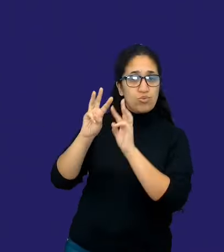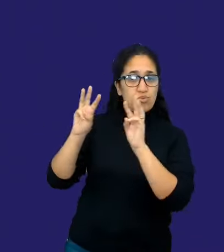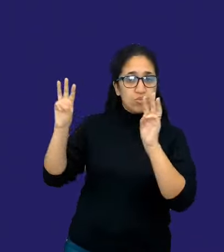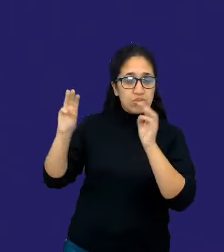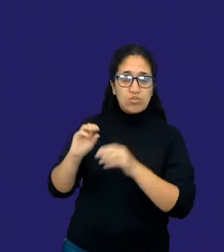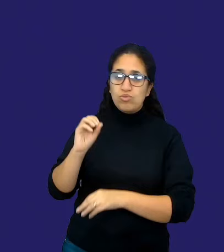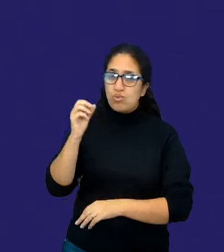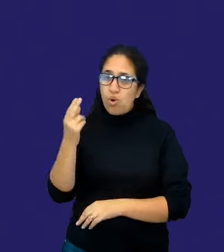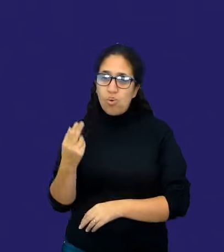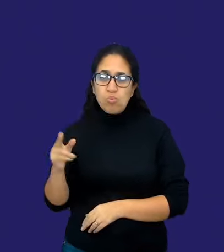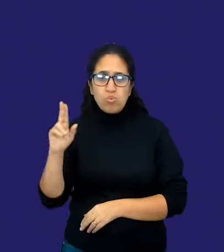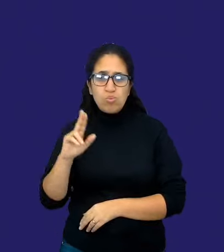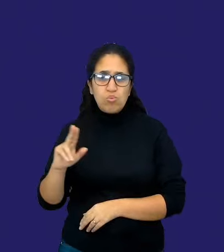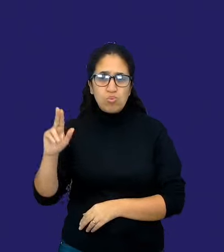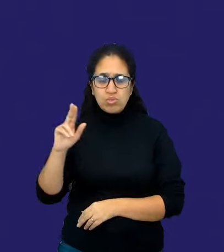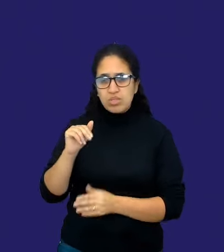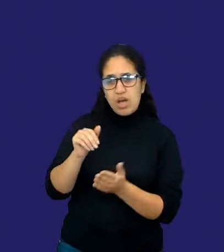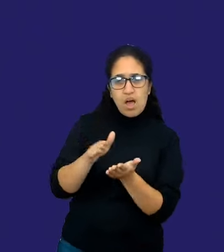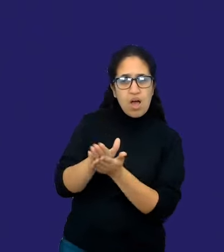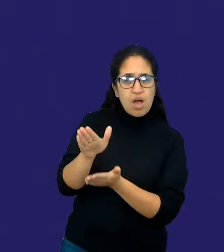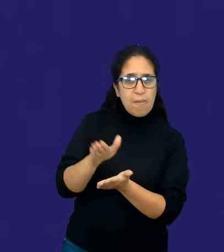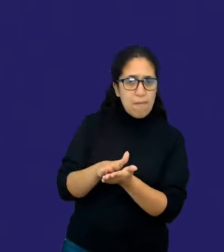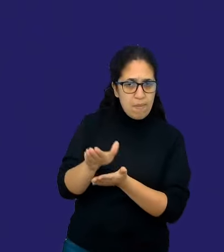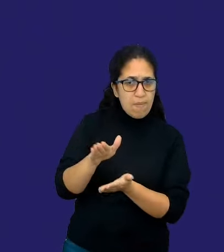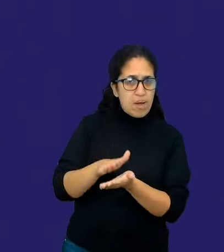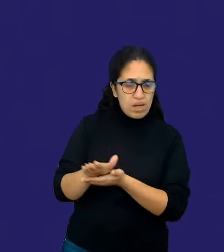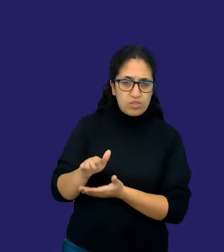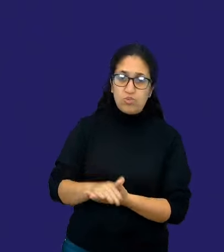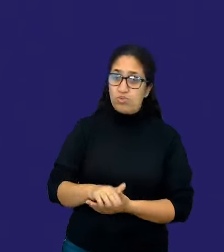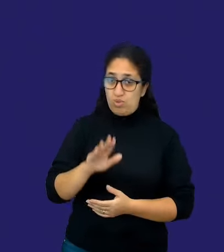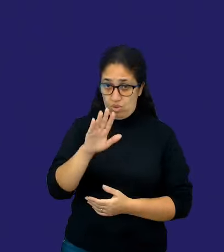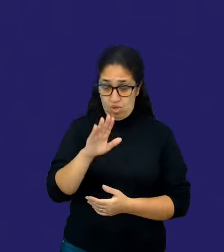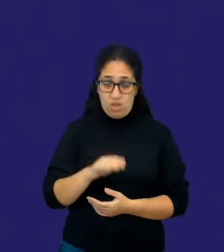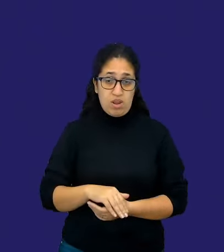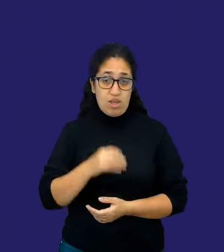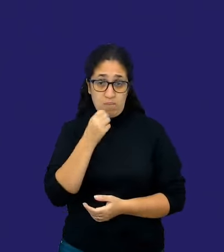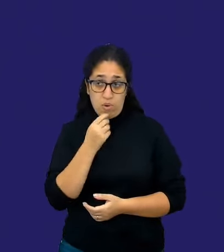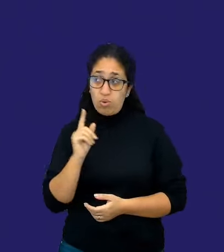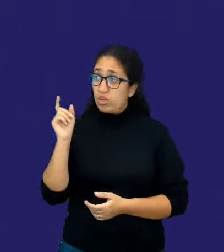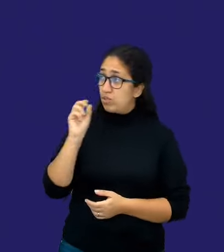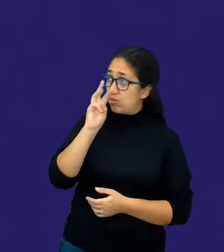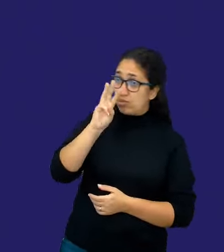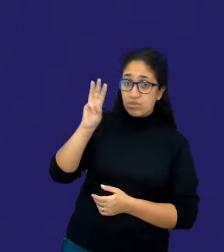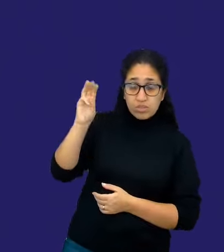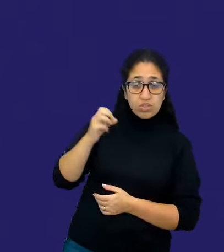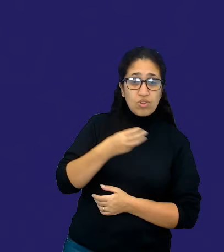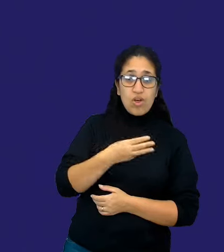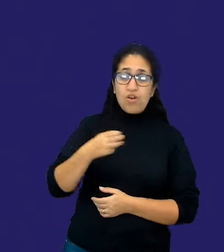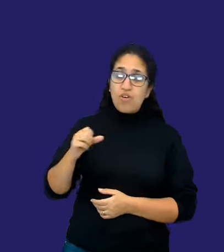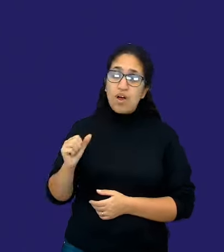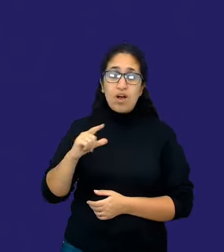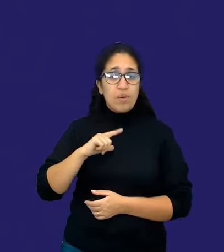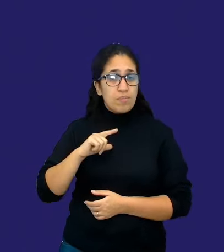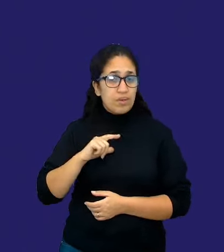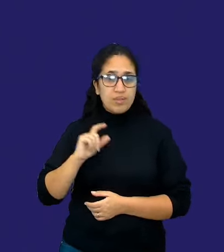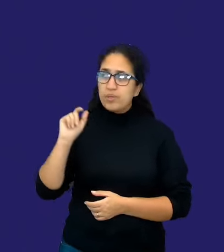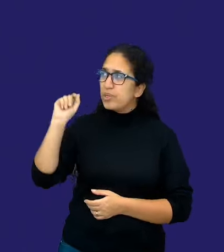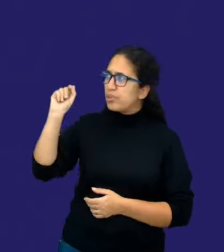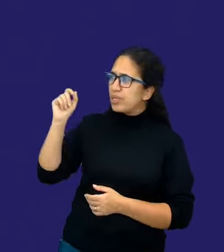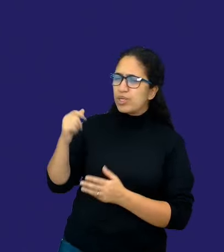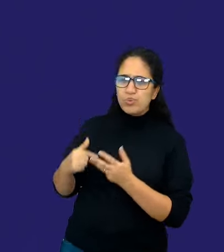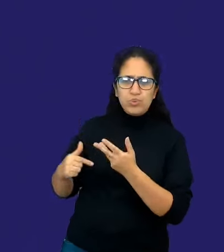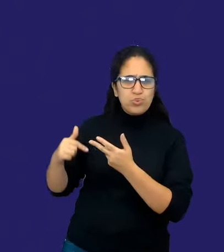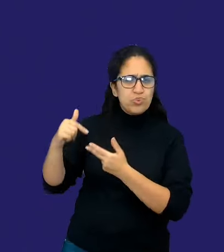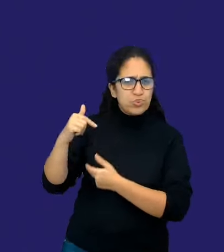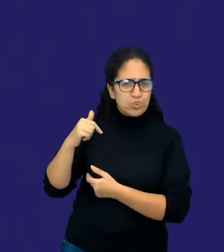ou utilizar os materiais impressos. Vale lembrar que no site da IFAP, nós também encontramos todo o material